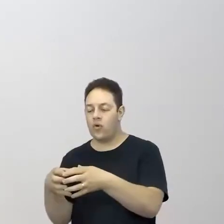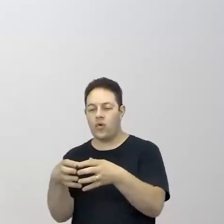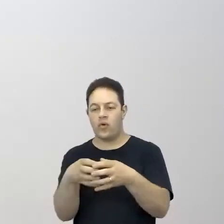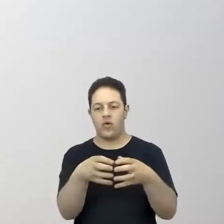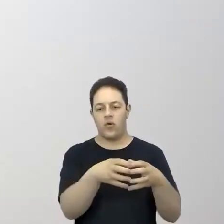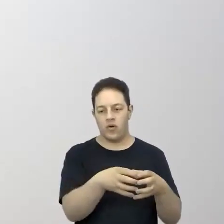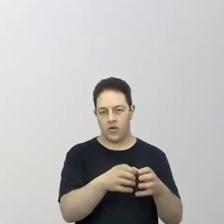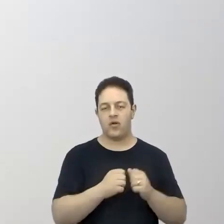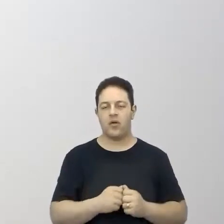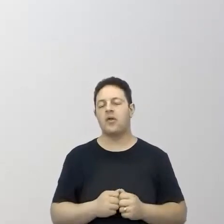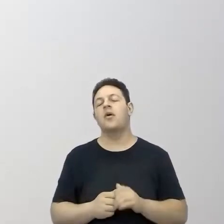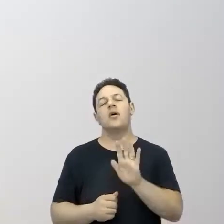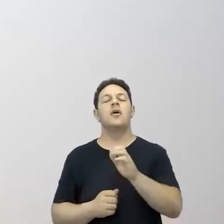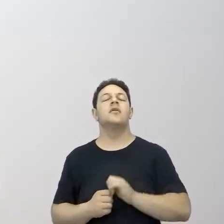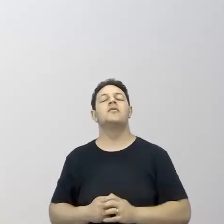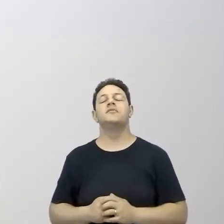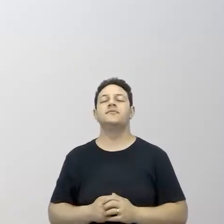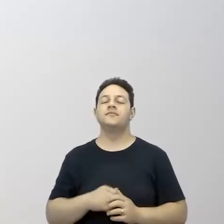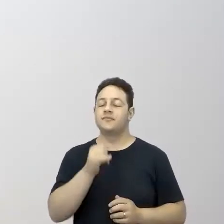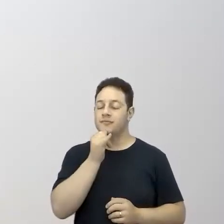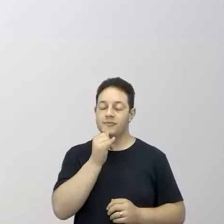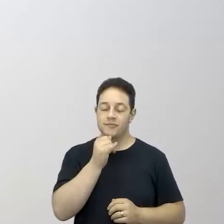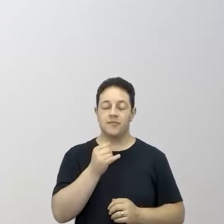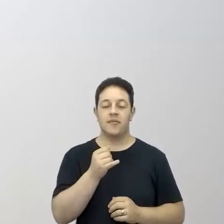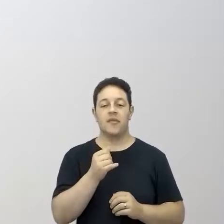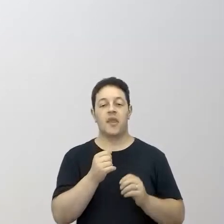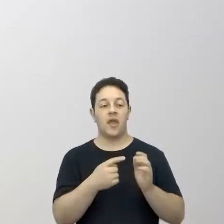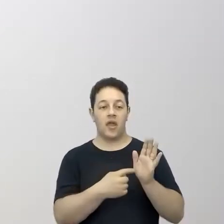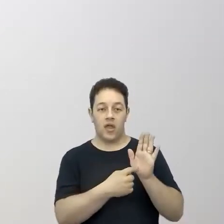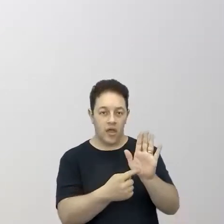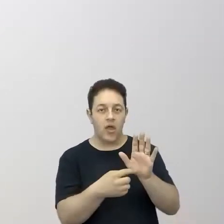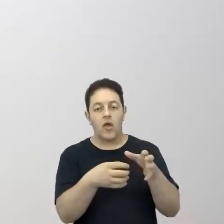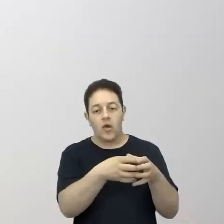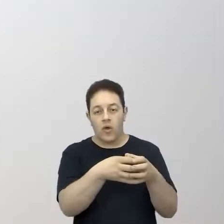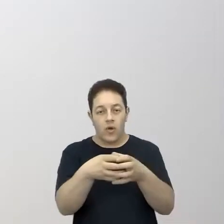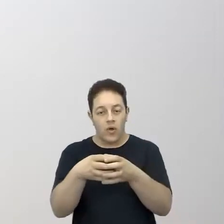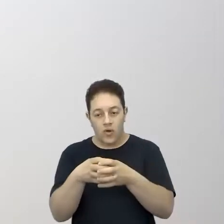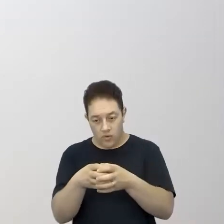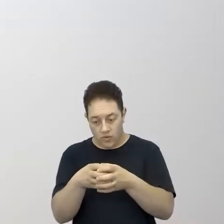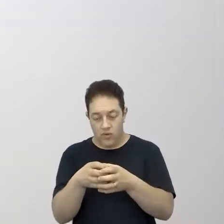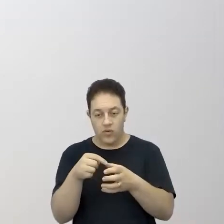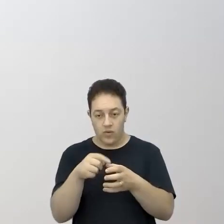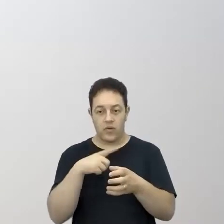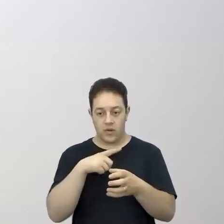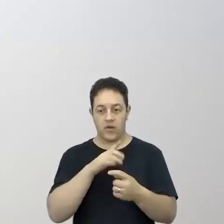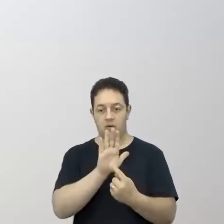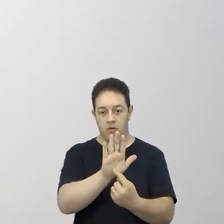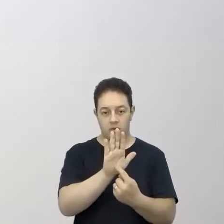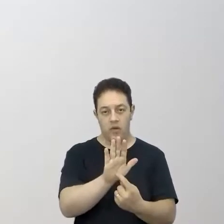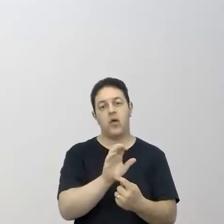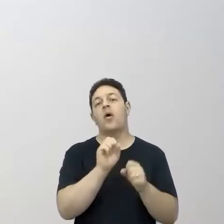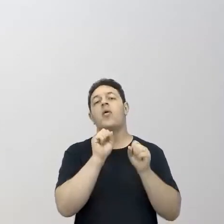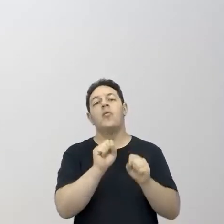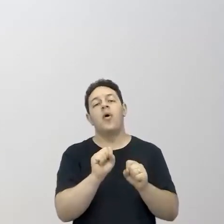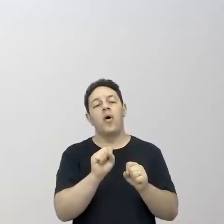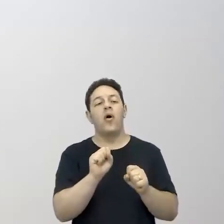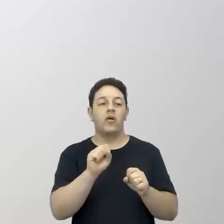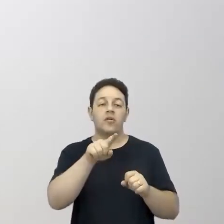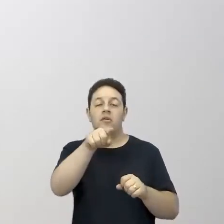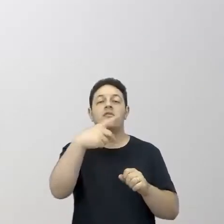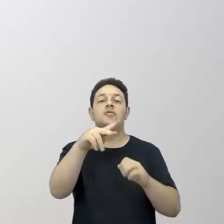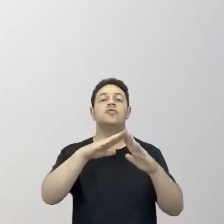individuais, mas as apresentações em grupo podem ser o possível dentro da escola,